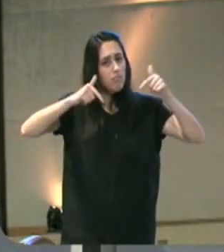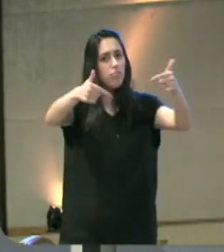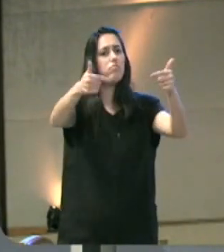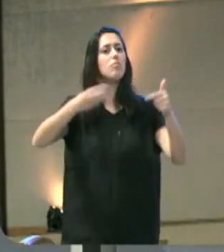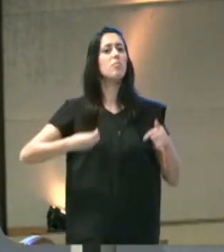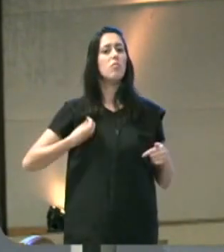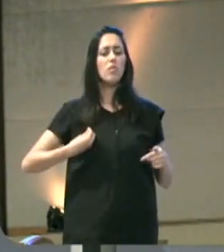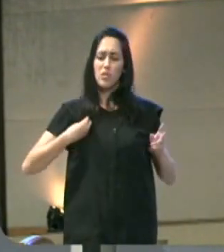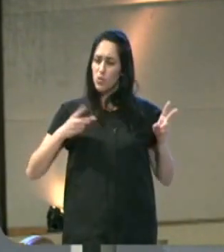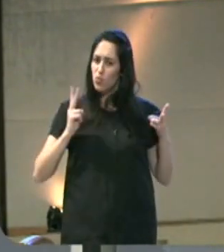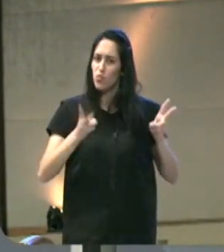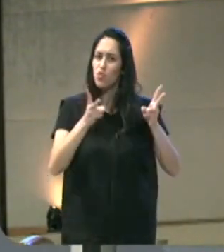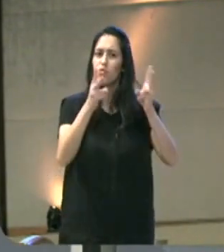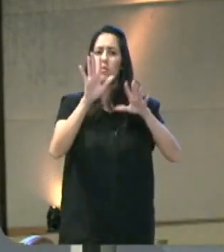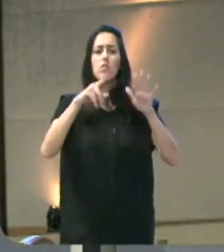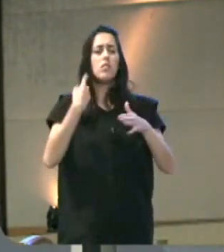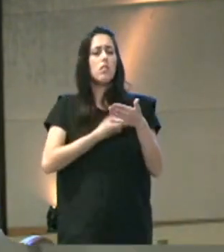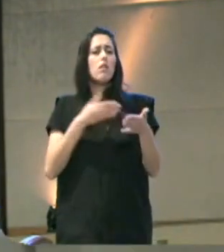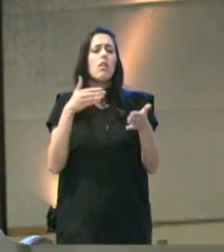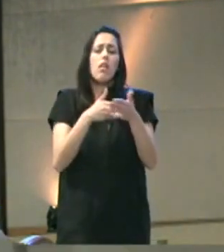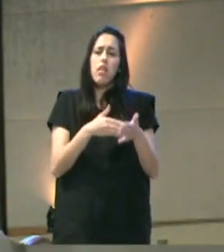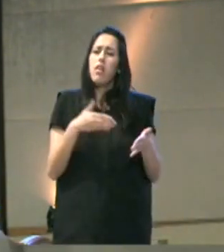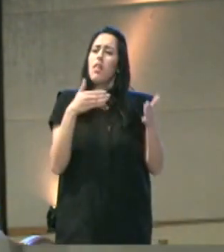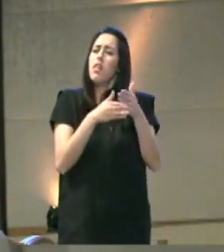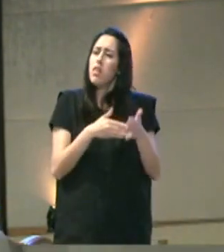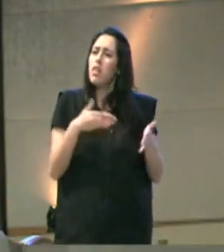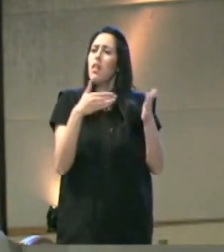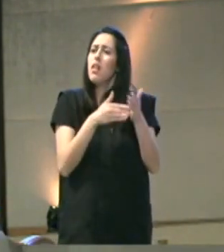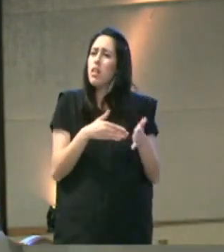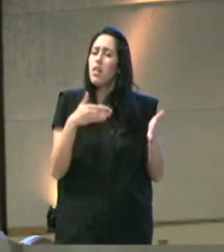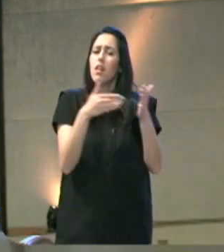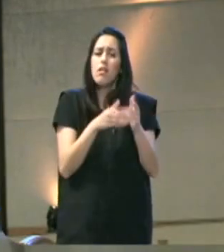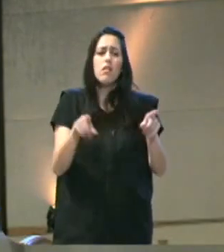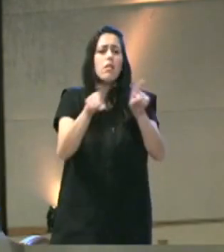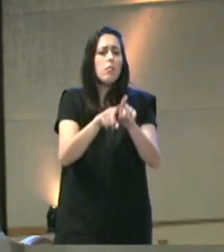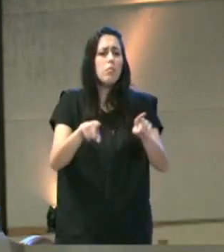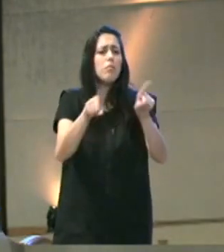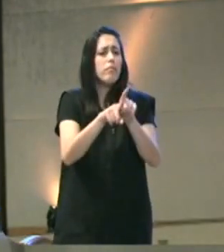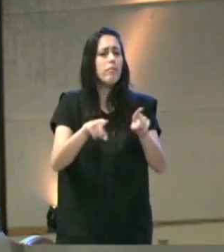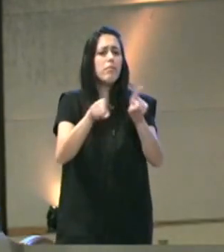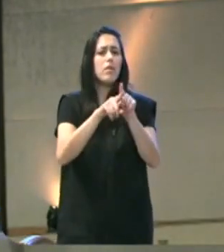naquela fortaleza, limitado, e aí vem uma intervenção de Deus que a